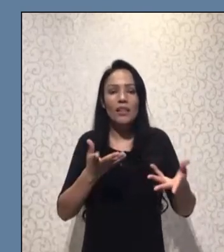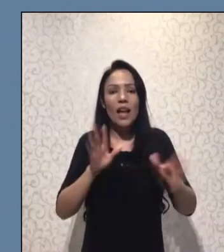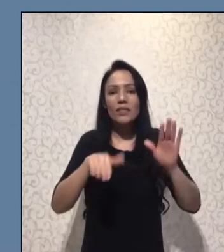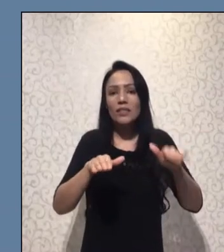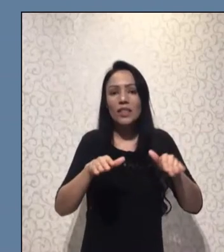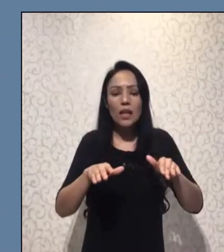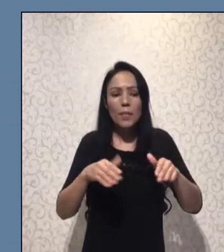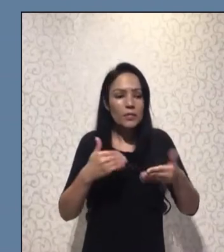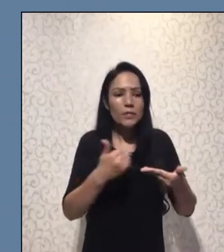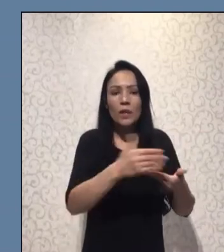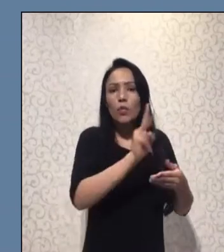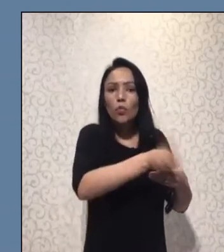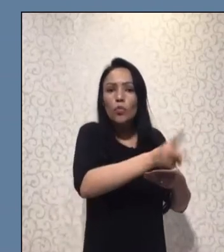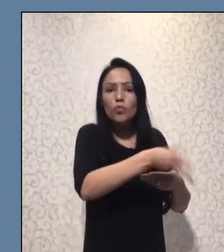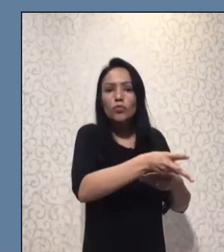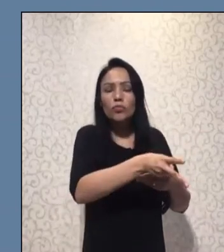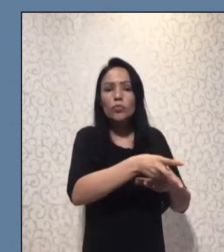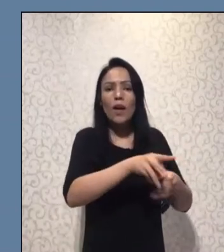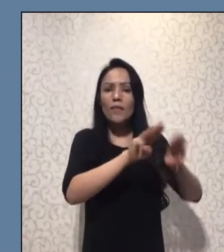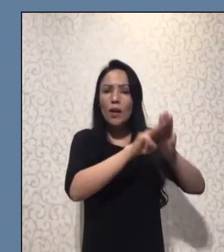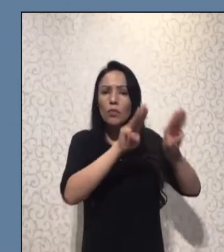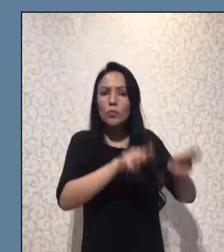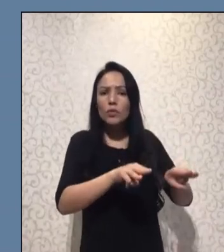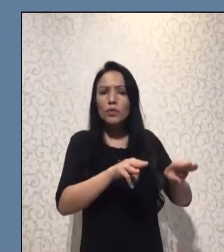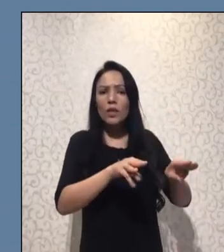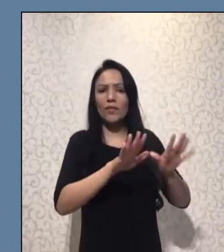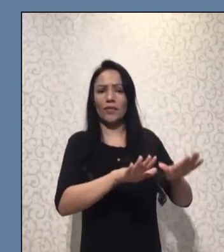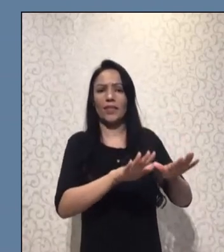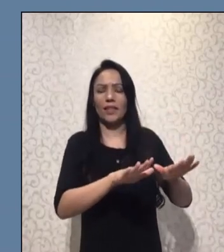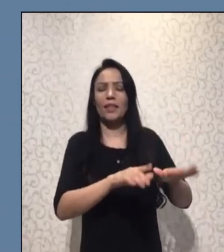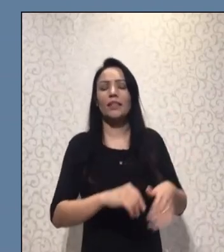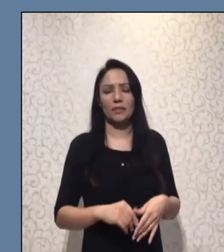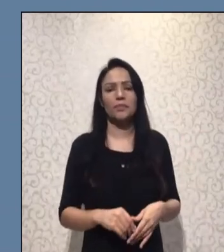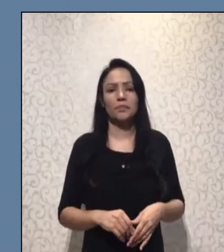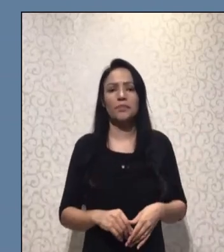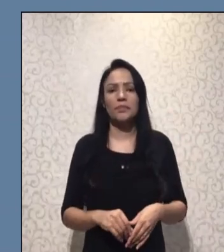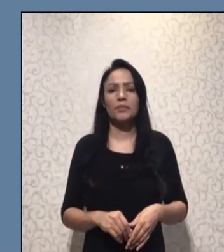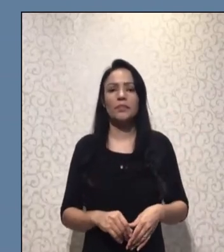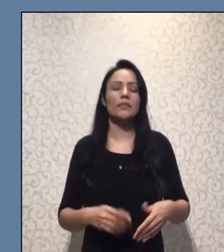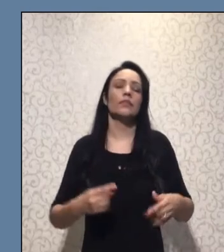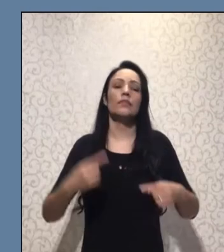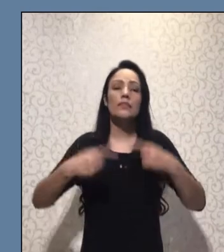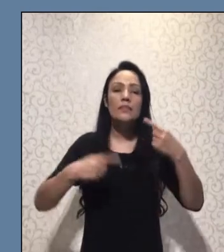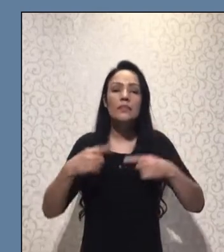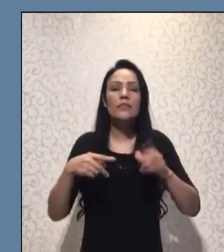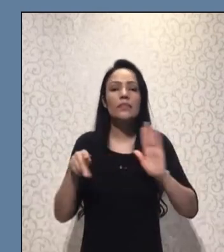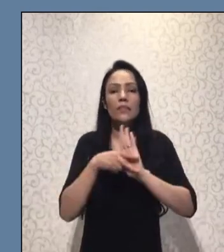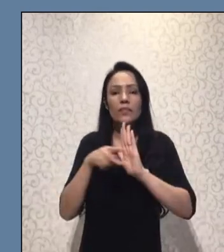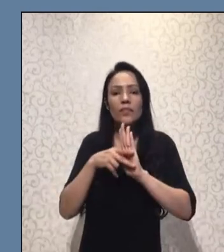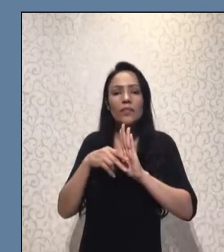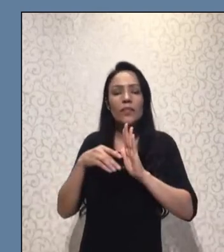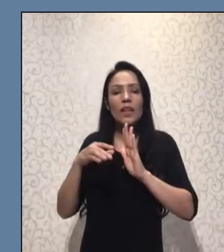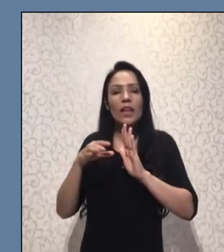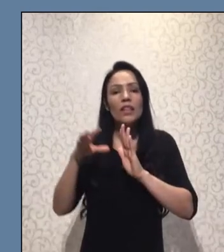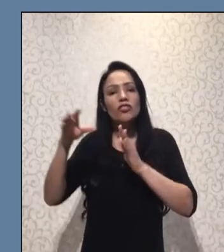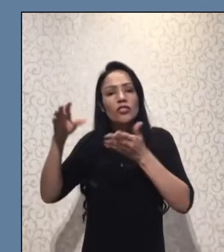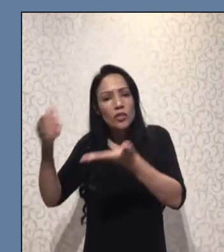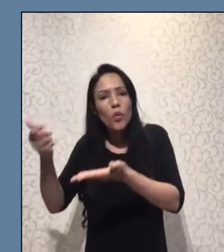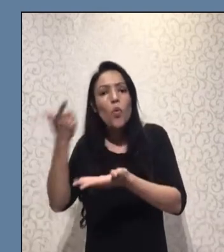elas fazem parte da coleção. Então, eu acho que as políticas de aquisição dos museus, eu acho que é um